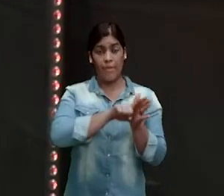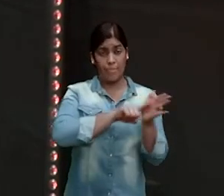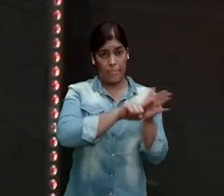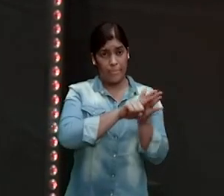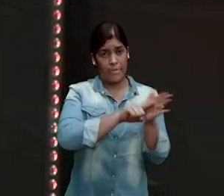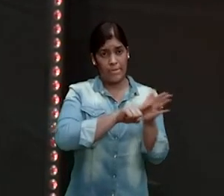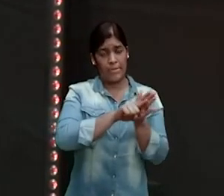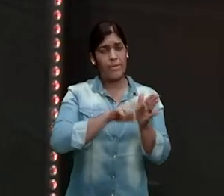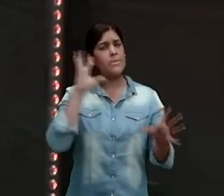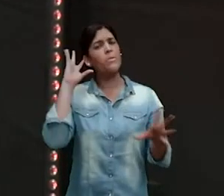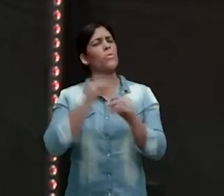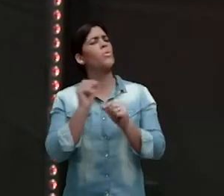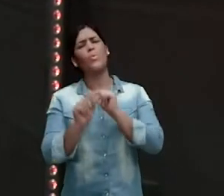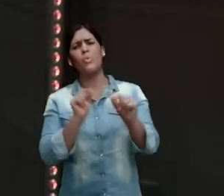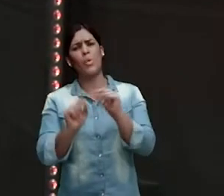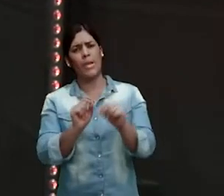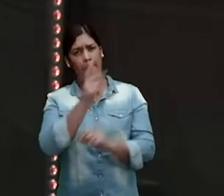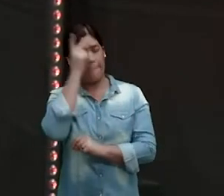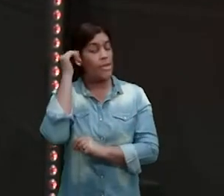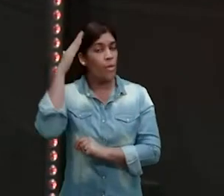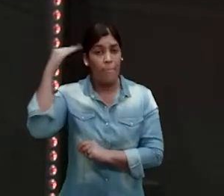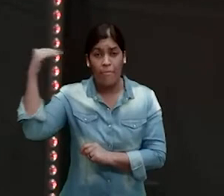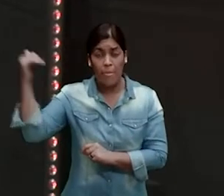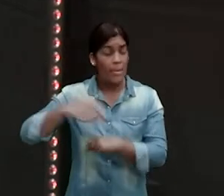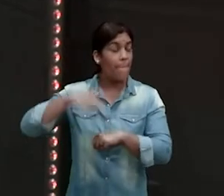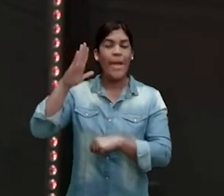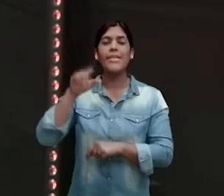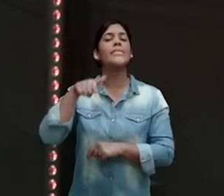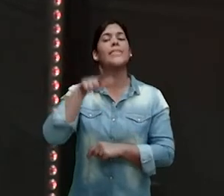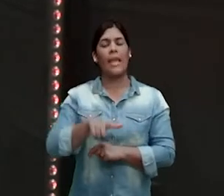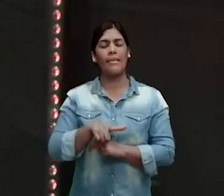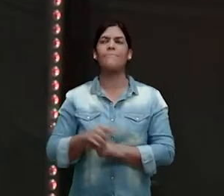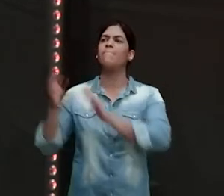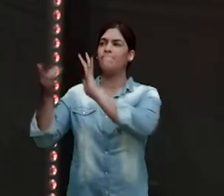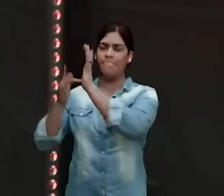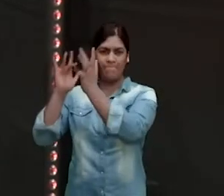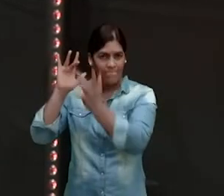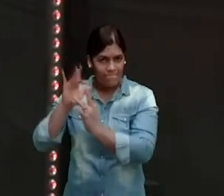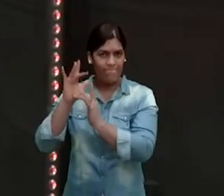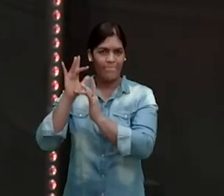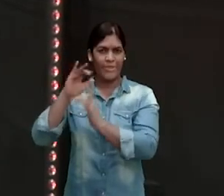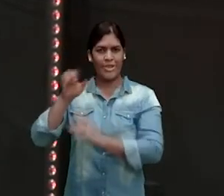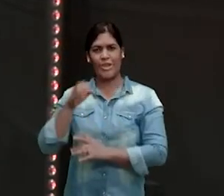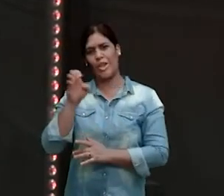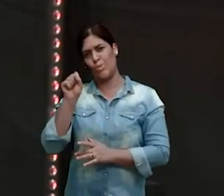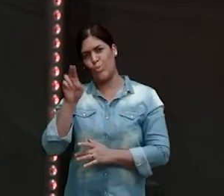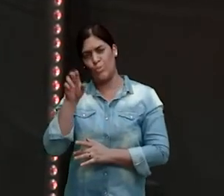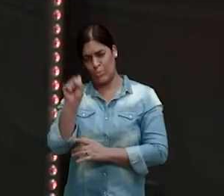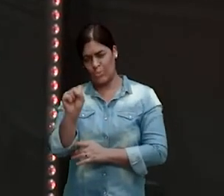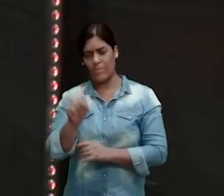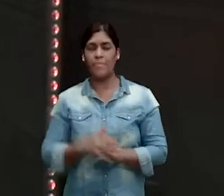pessoa mais famosa da história foi Jesus há alguns dias assim